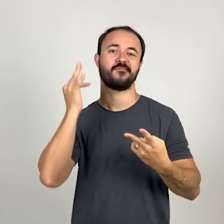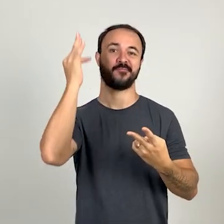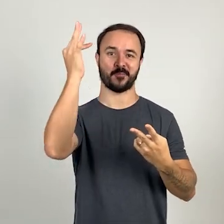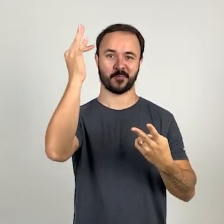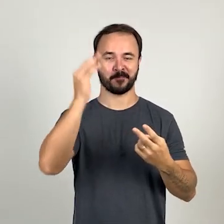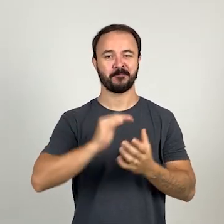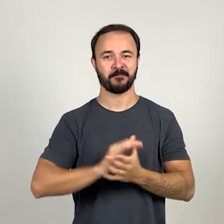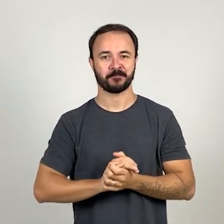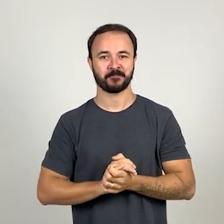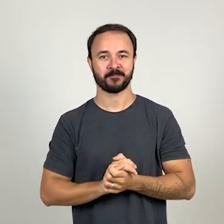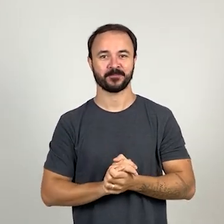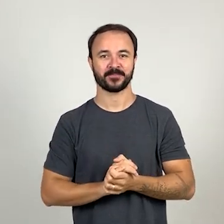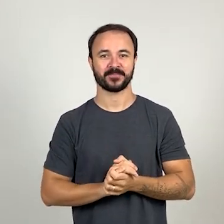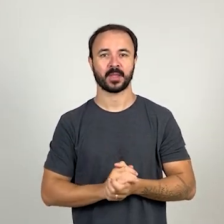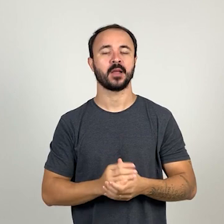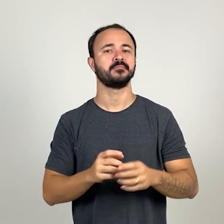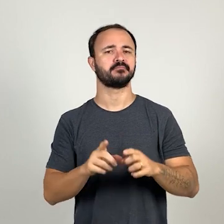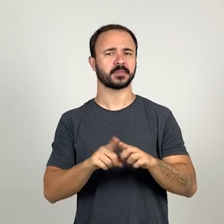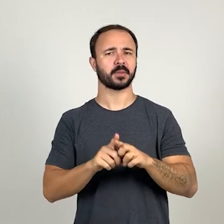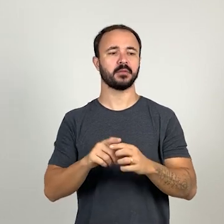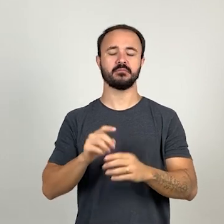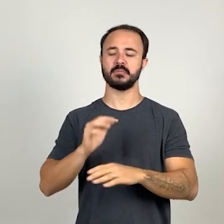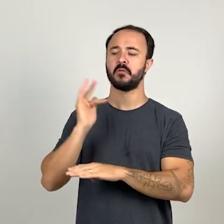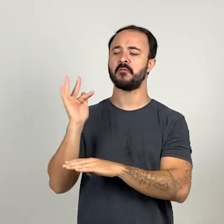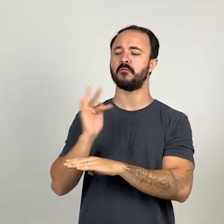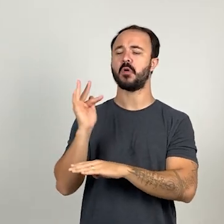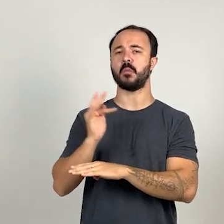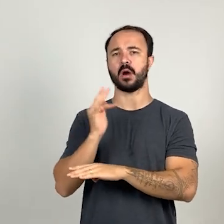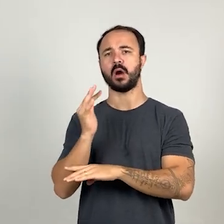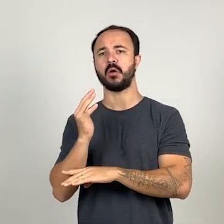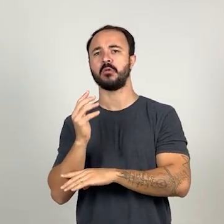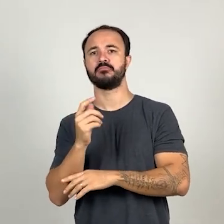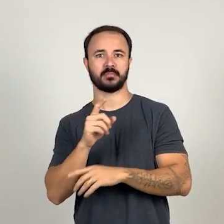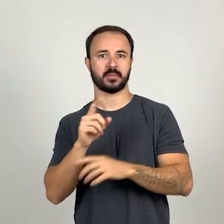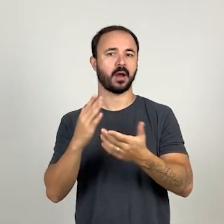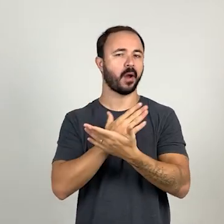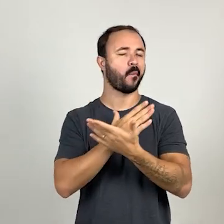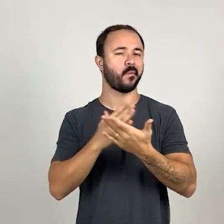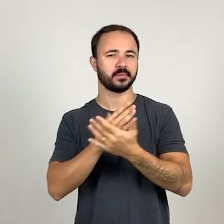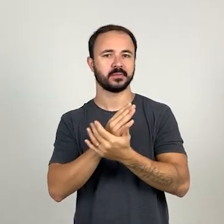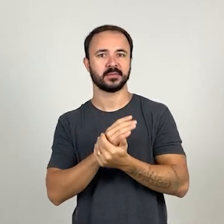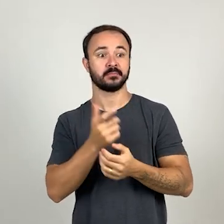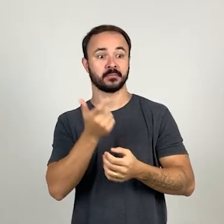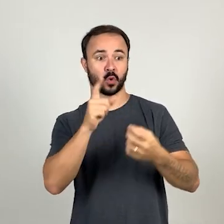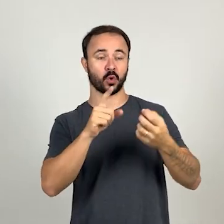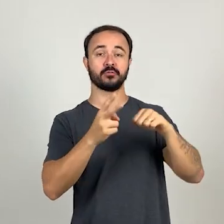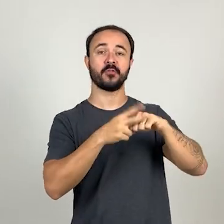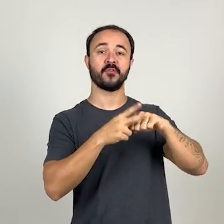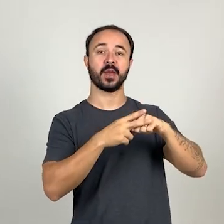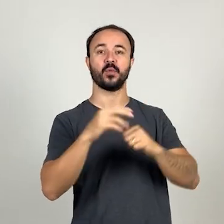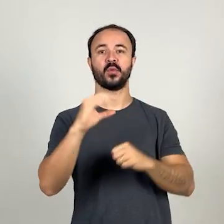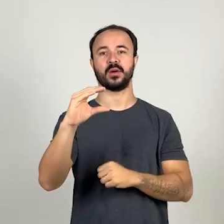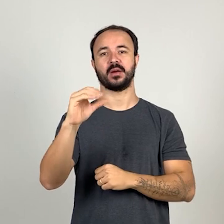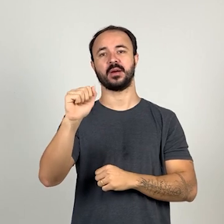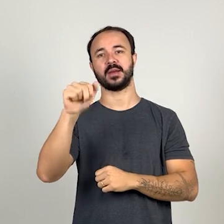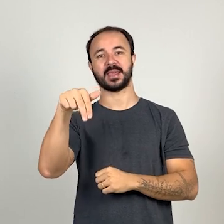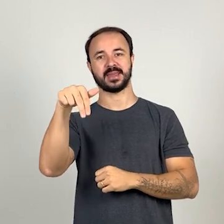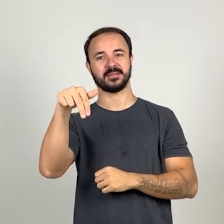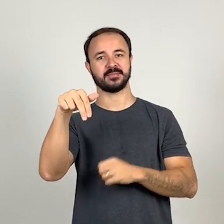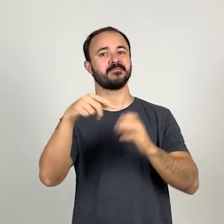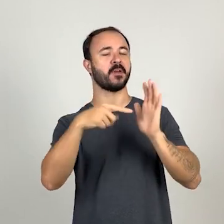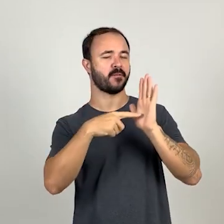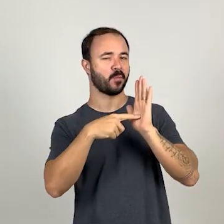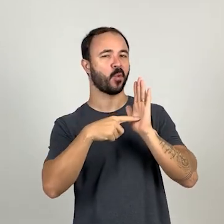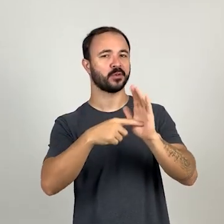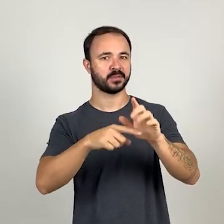may é usado em contextos mais formais do que o verbo can, que é outro que eu vou apresentar para vocês também, porque alguns alunos podem